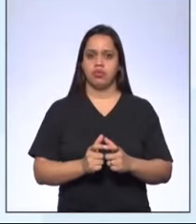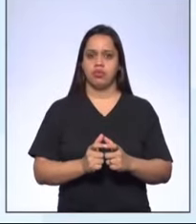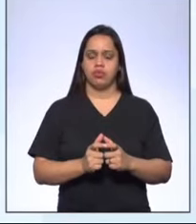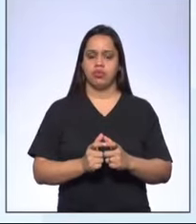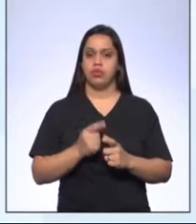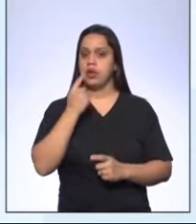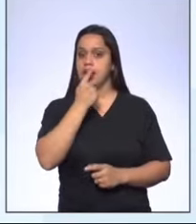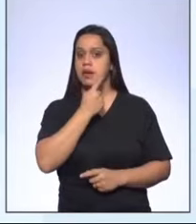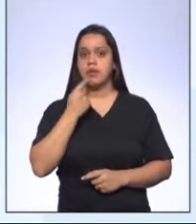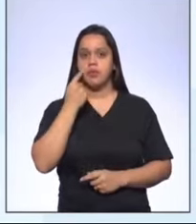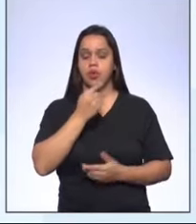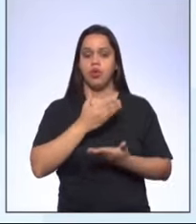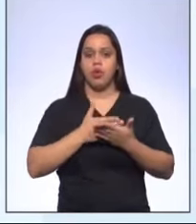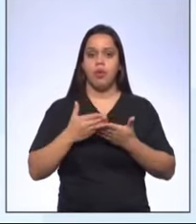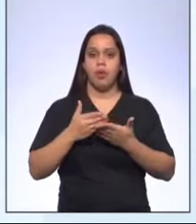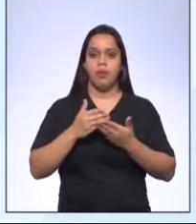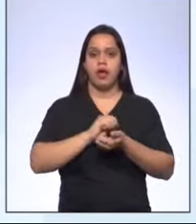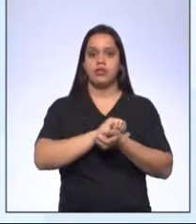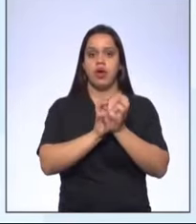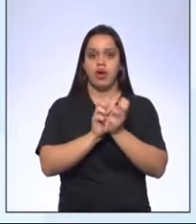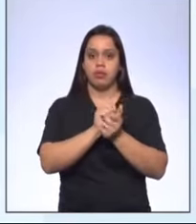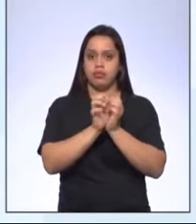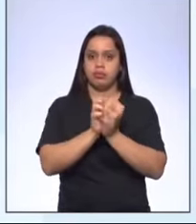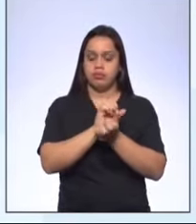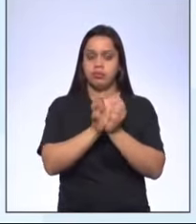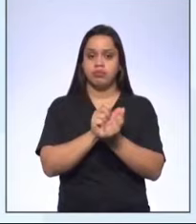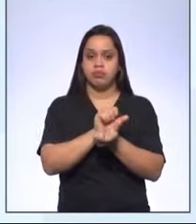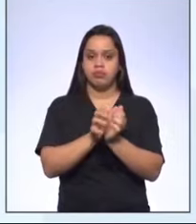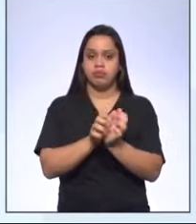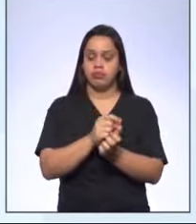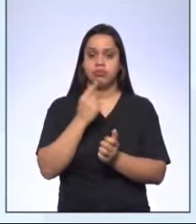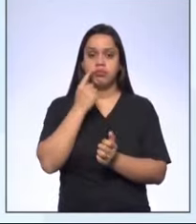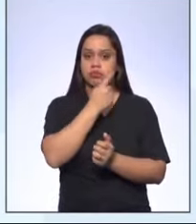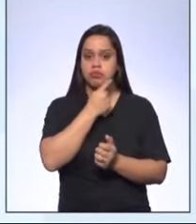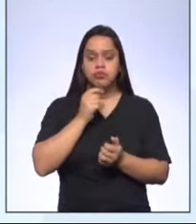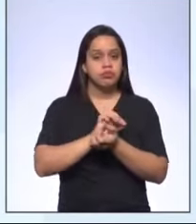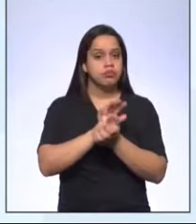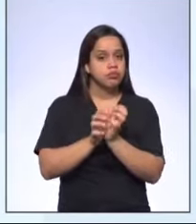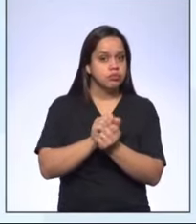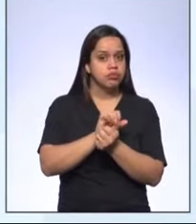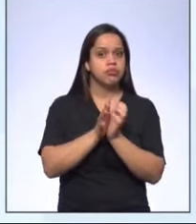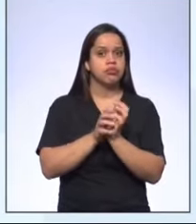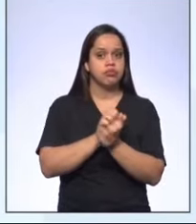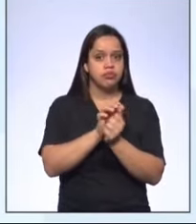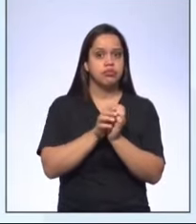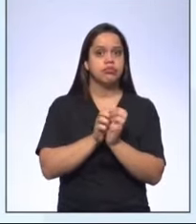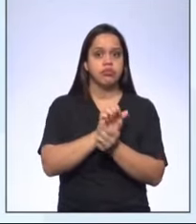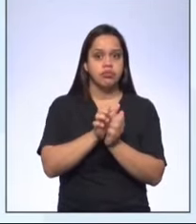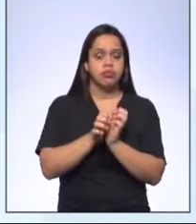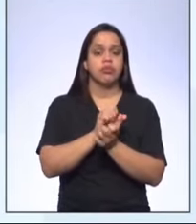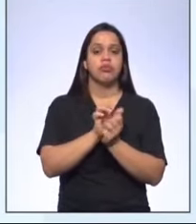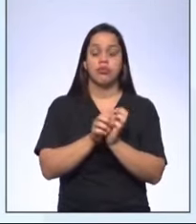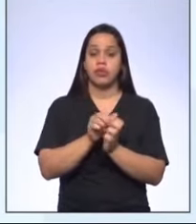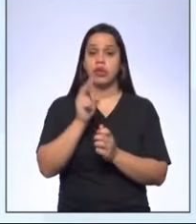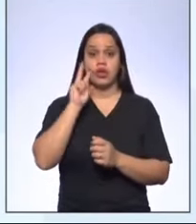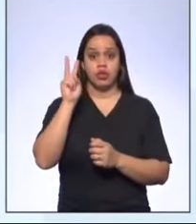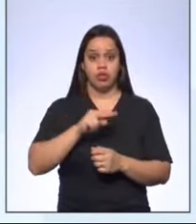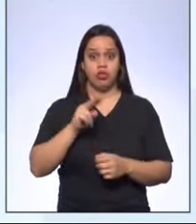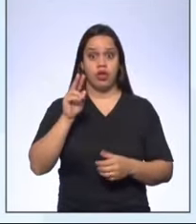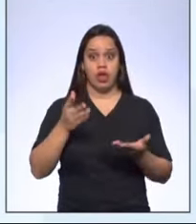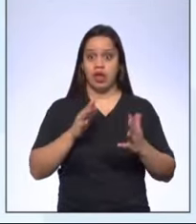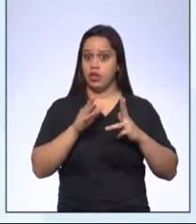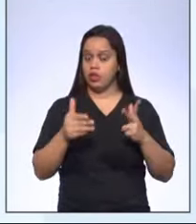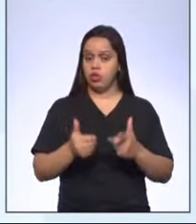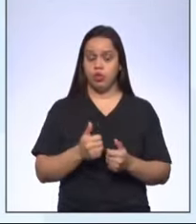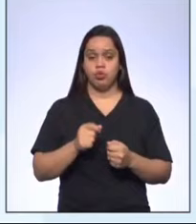eu começo a mastigar. Tá? Então acontece um processo mecânico, físico, que é o processo